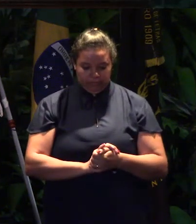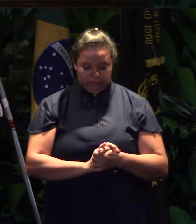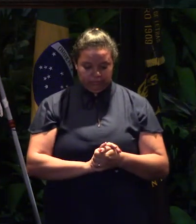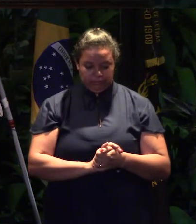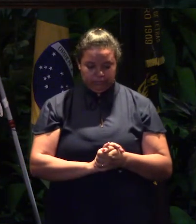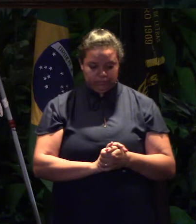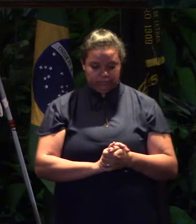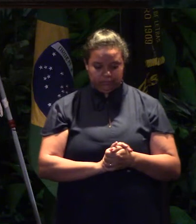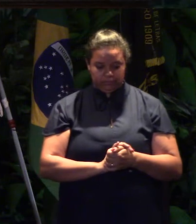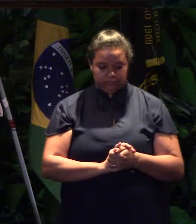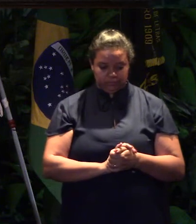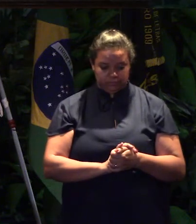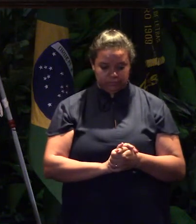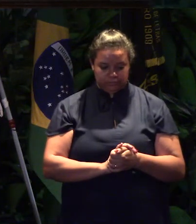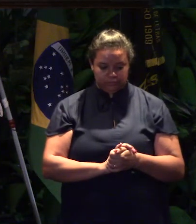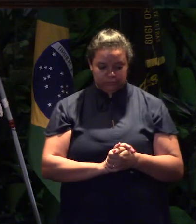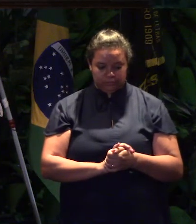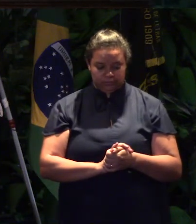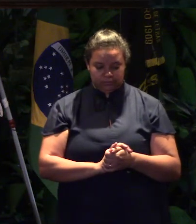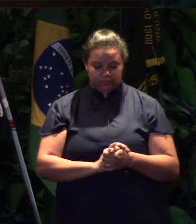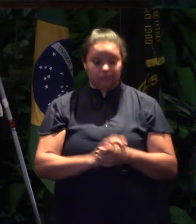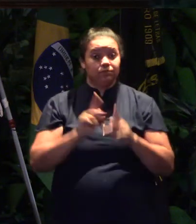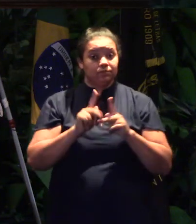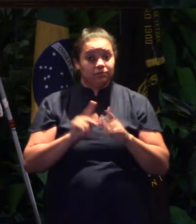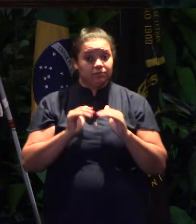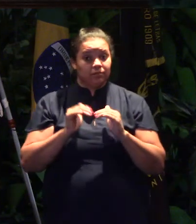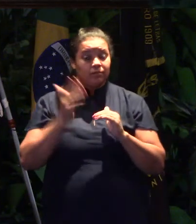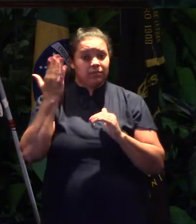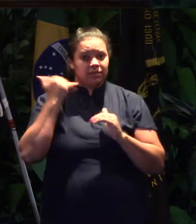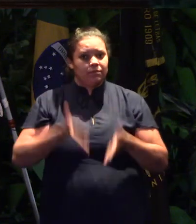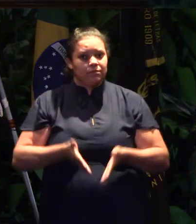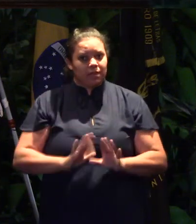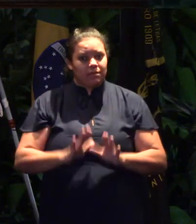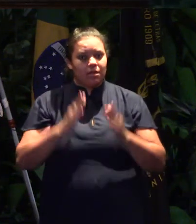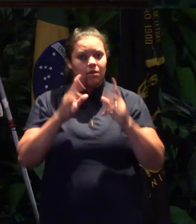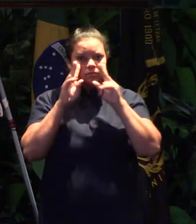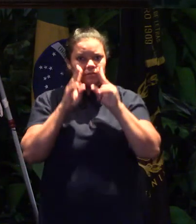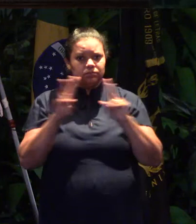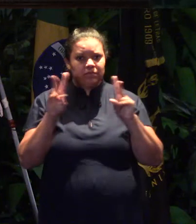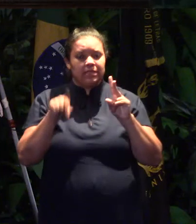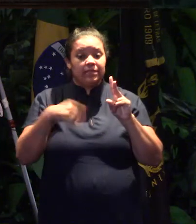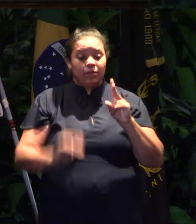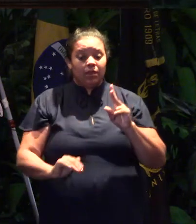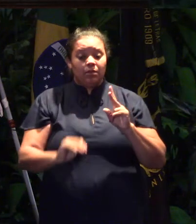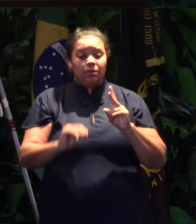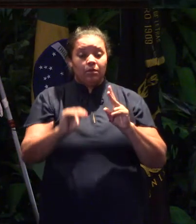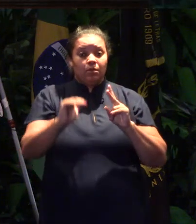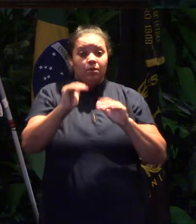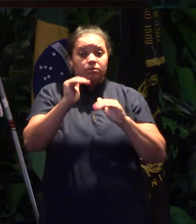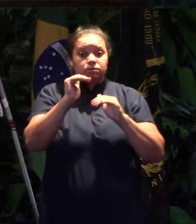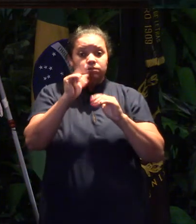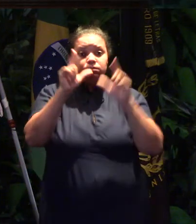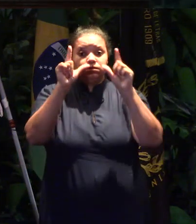sendo uma pessoa que foi progressivamente se tornando cega, já quer dizer, muito grande parte da produção